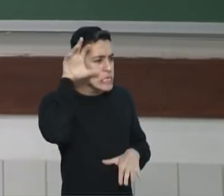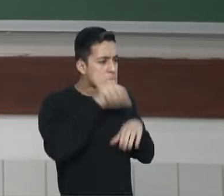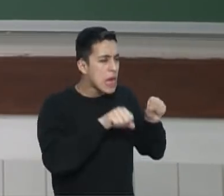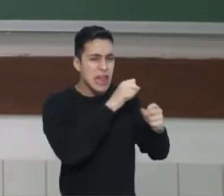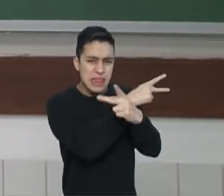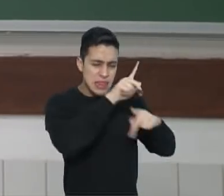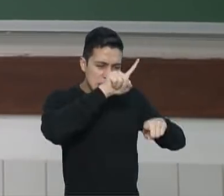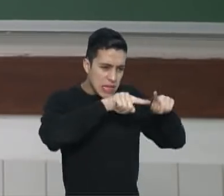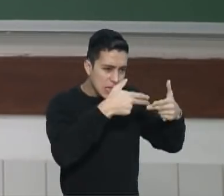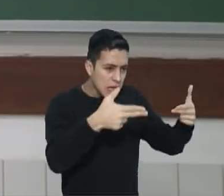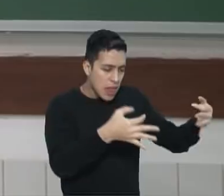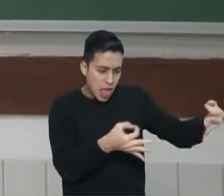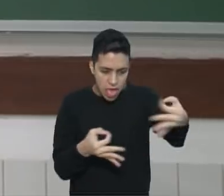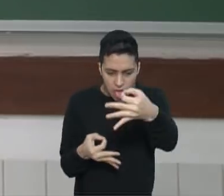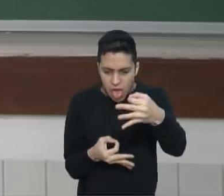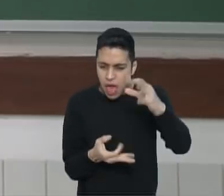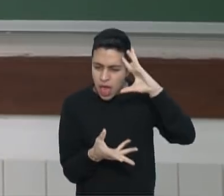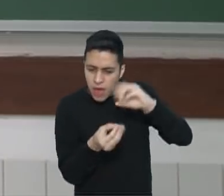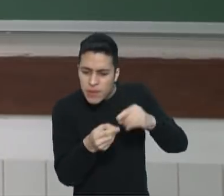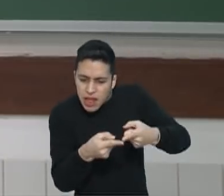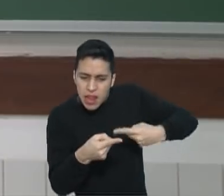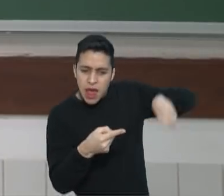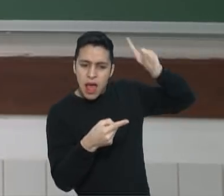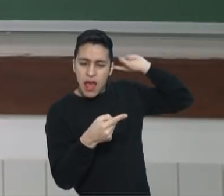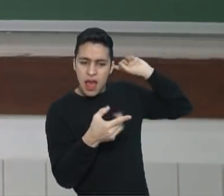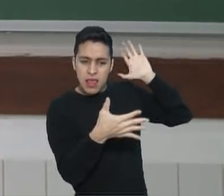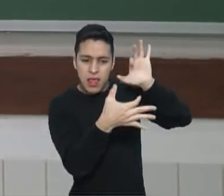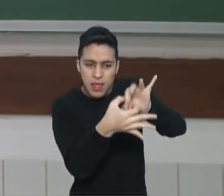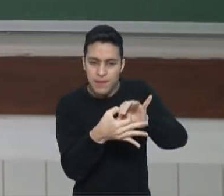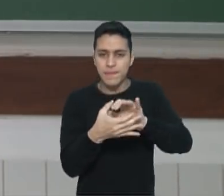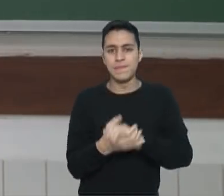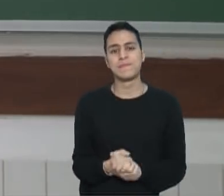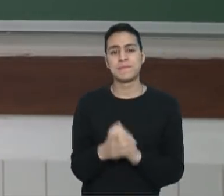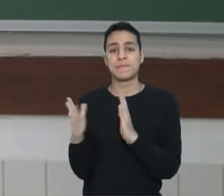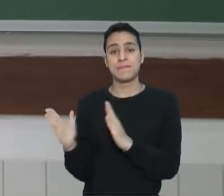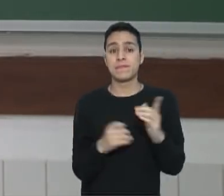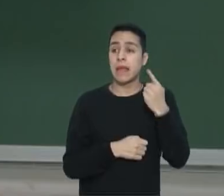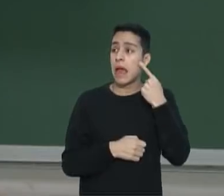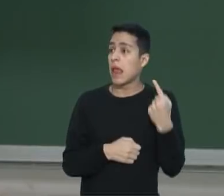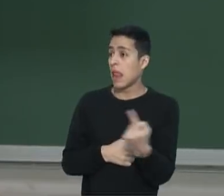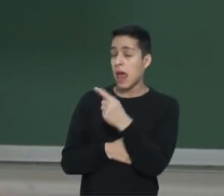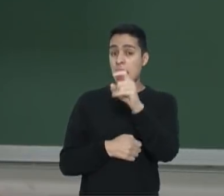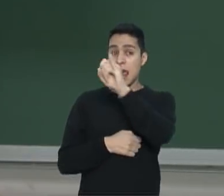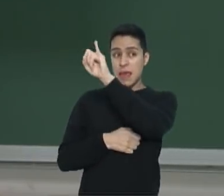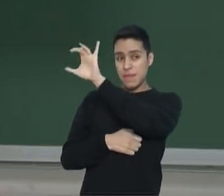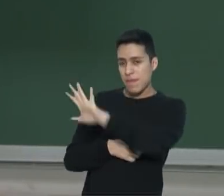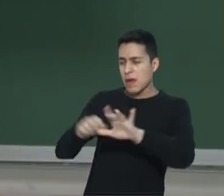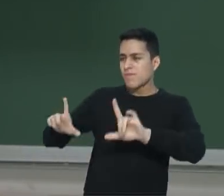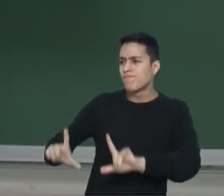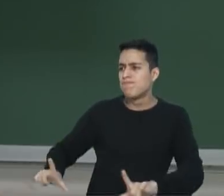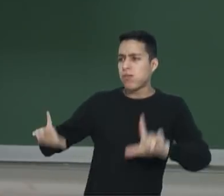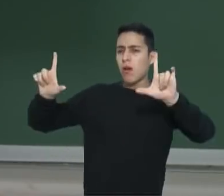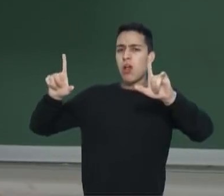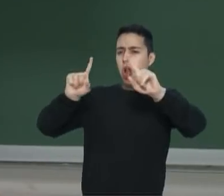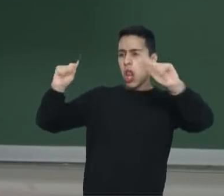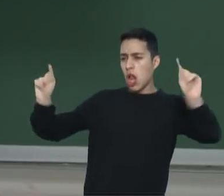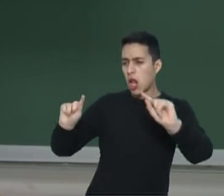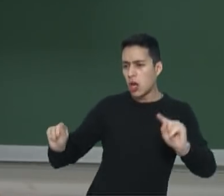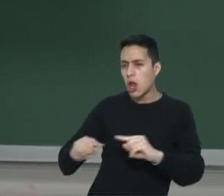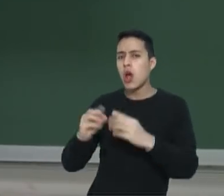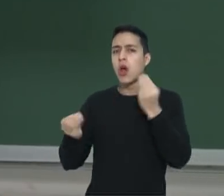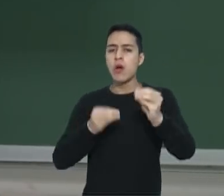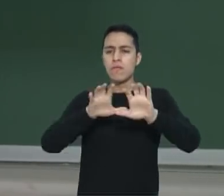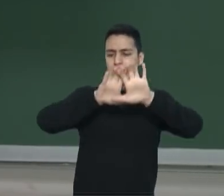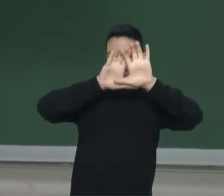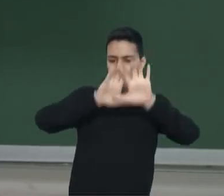a reconstrução do passado. Aqui a gente tem uma imagem que mostra como ficou, pós-queda do Império Romano